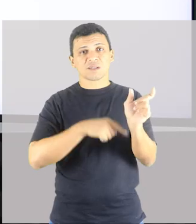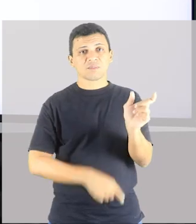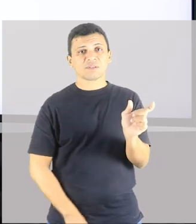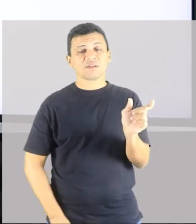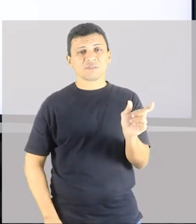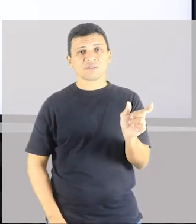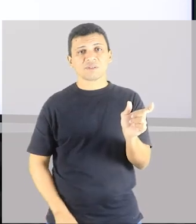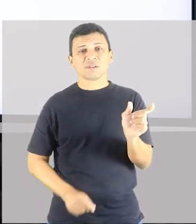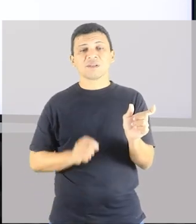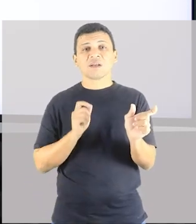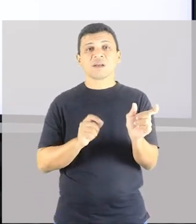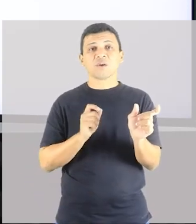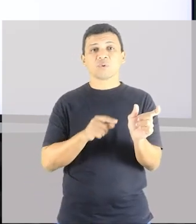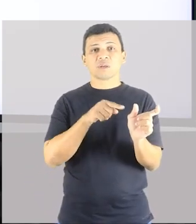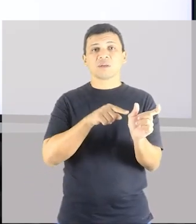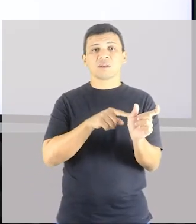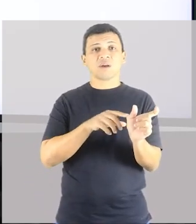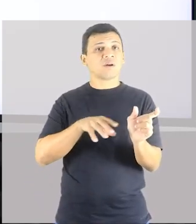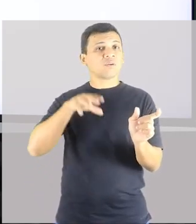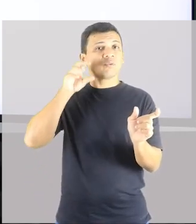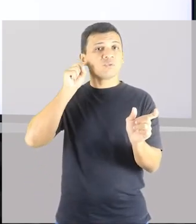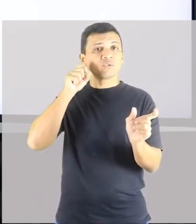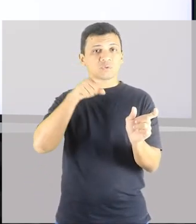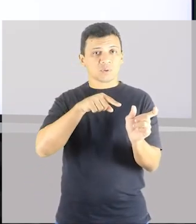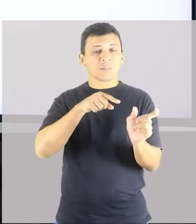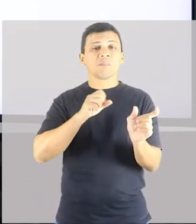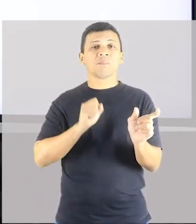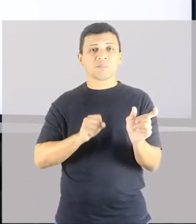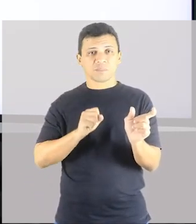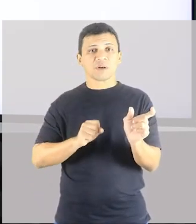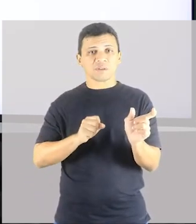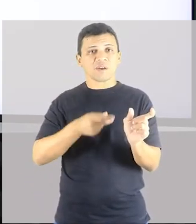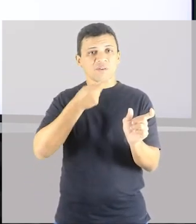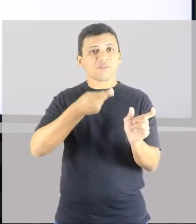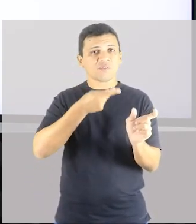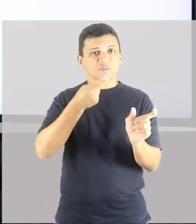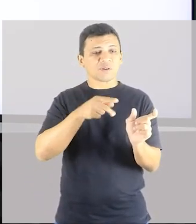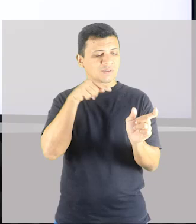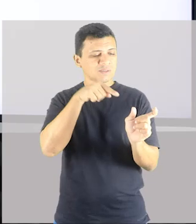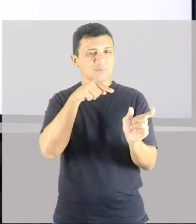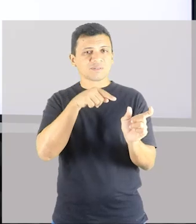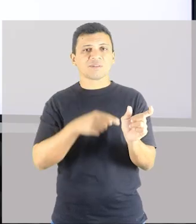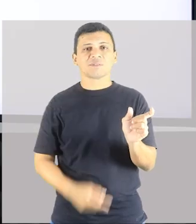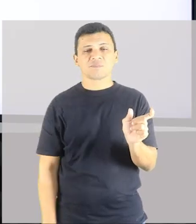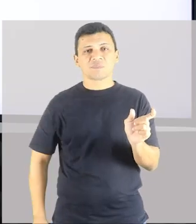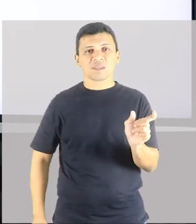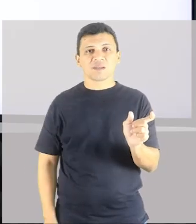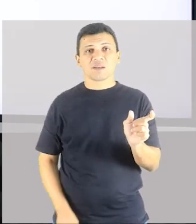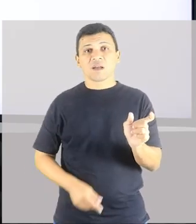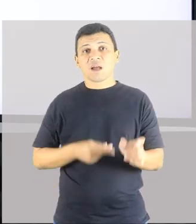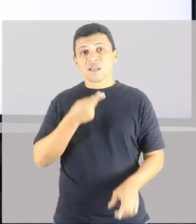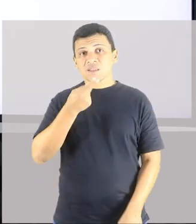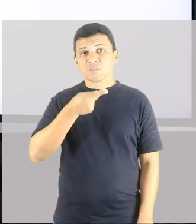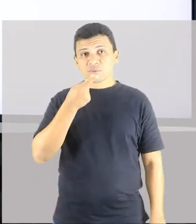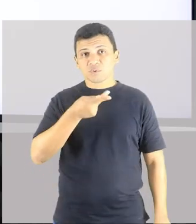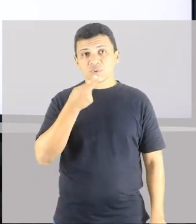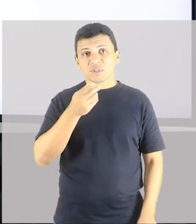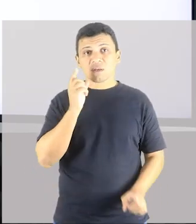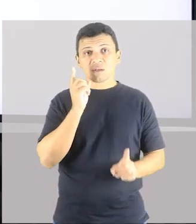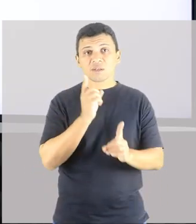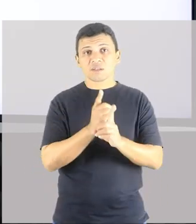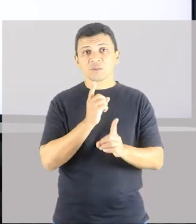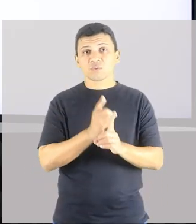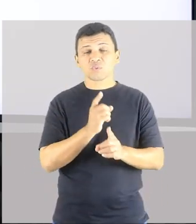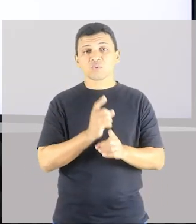a transcrição dos sons que aquela palavra pode exercer. Nesse caso das pronúncias, muitas vezes a gente vai